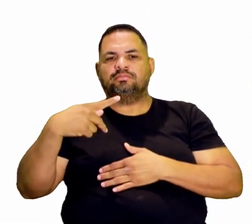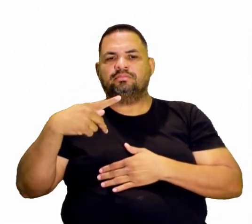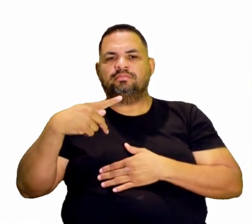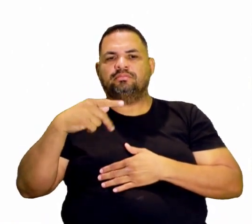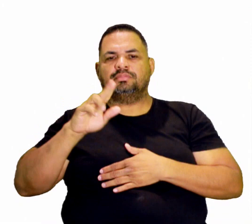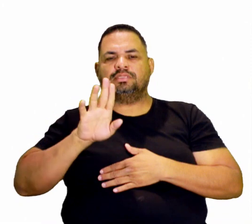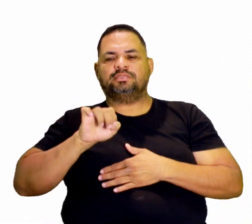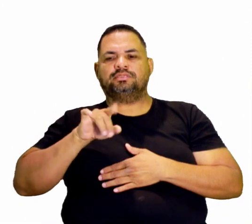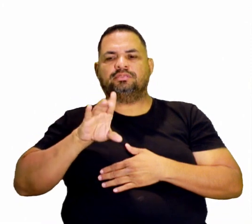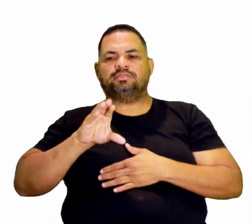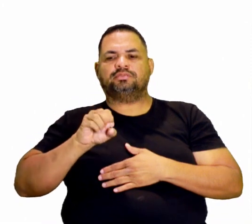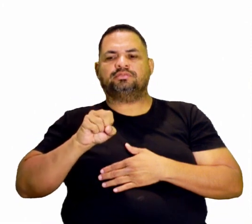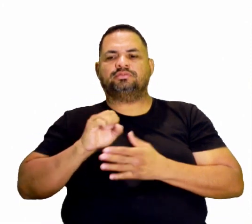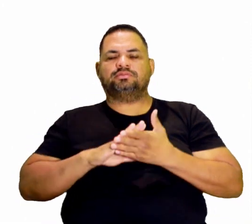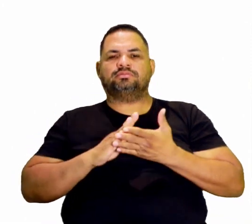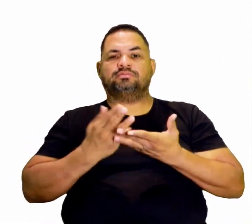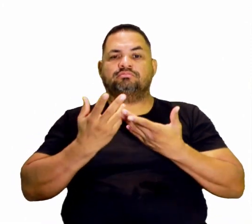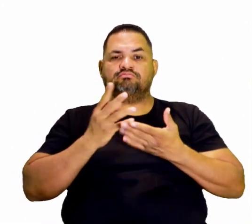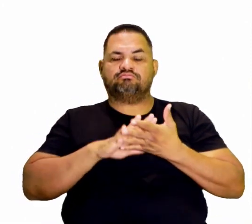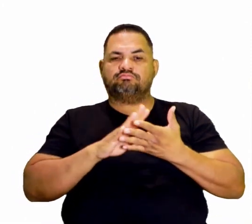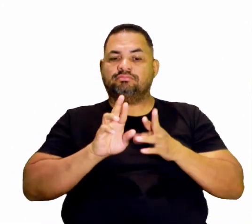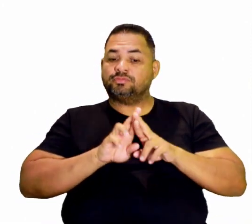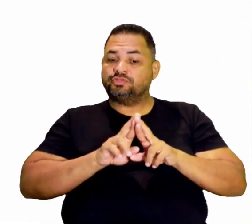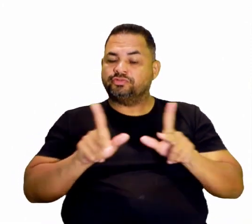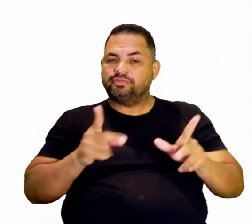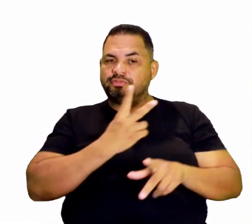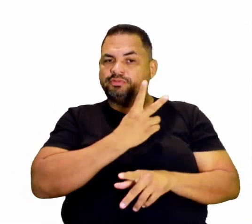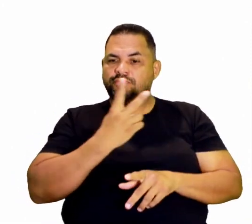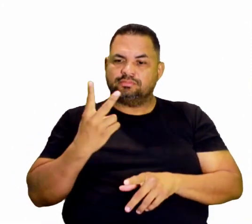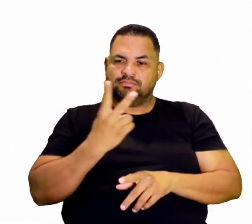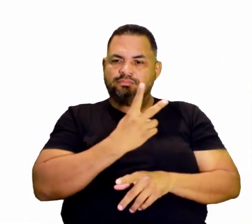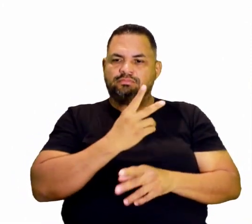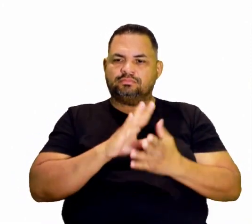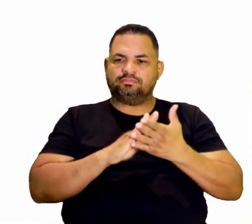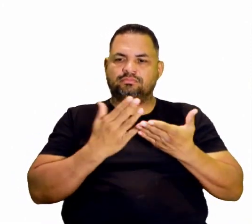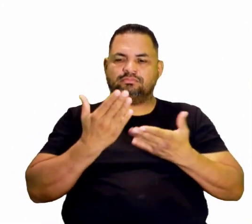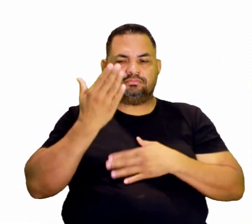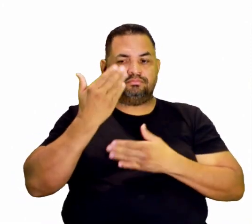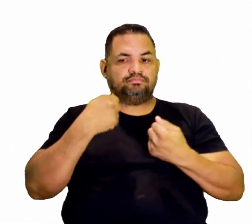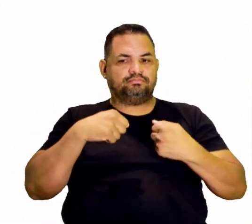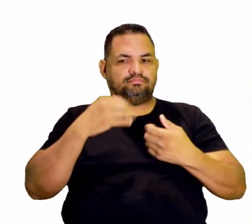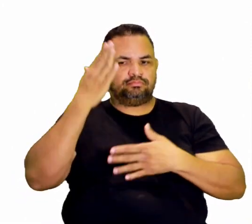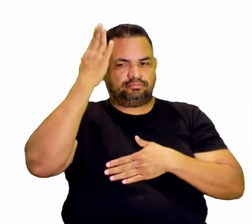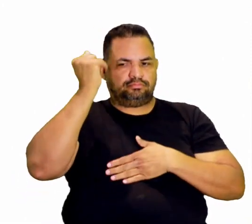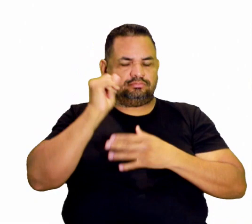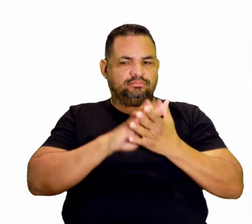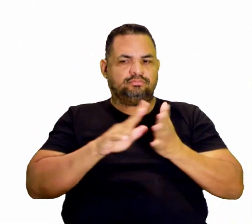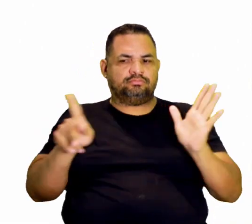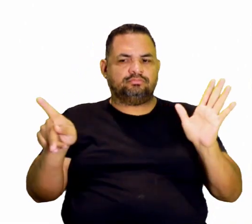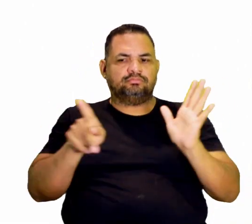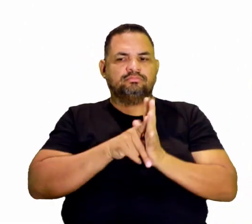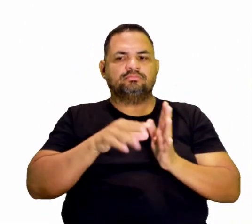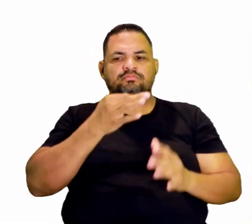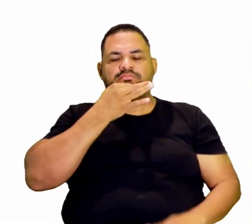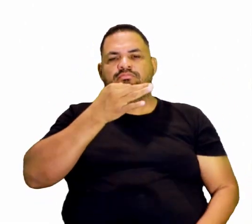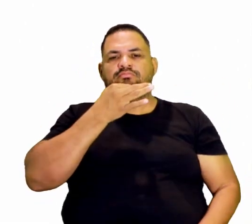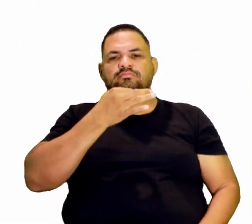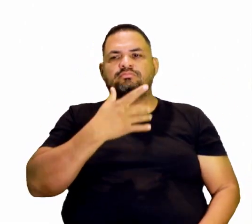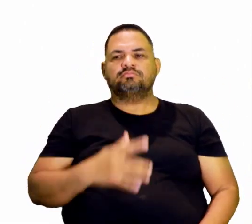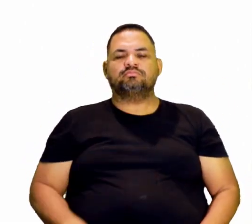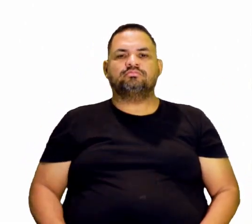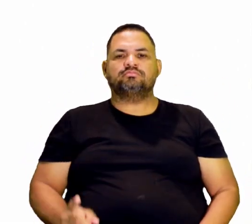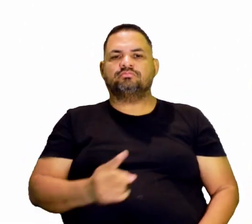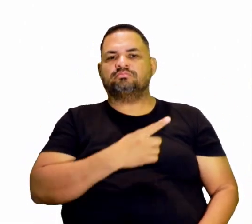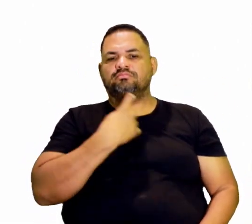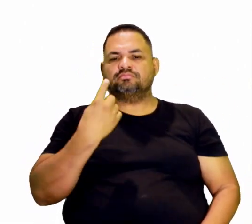né? A sua visão. Você pode ter a sua própria opinião. Aliás, são essas habilidades que nós